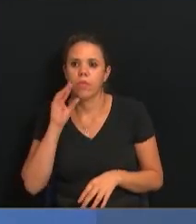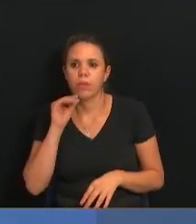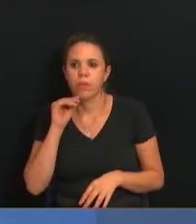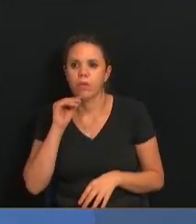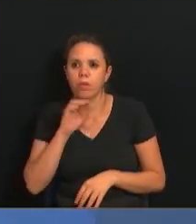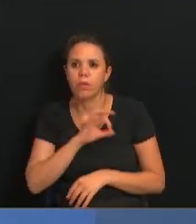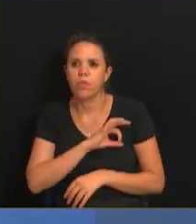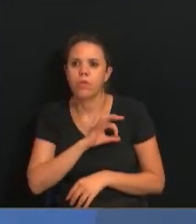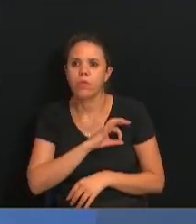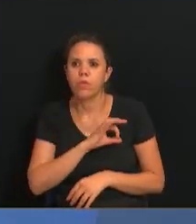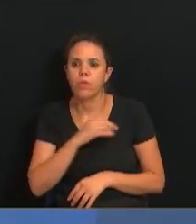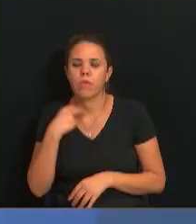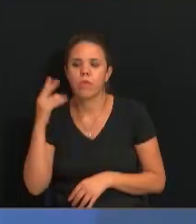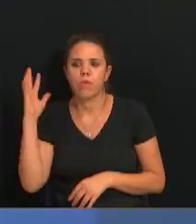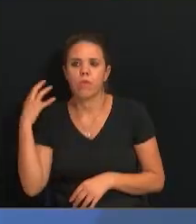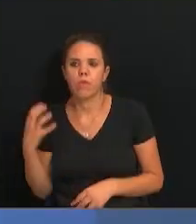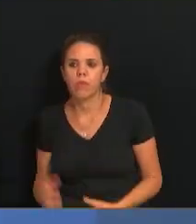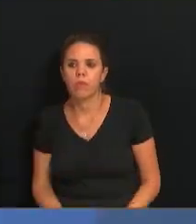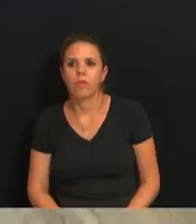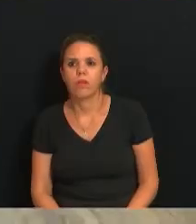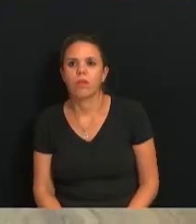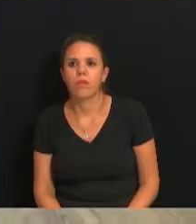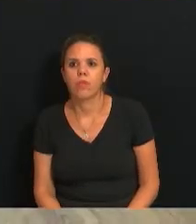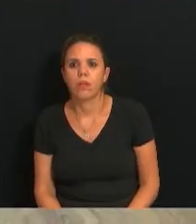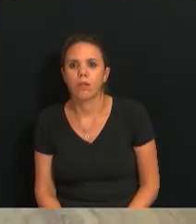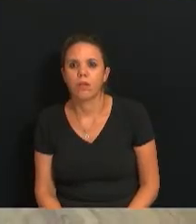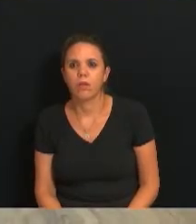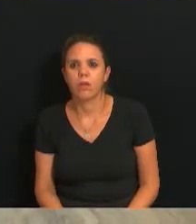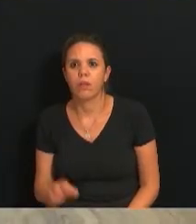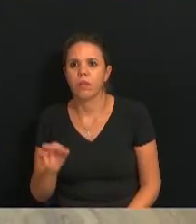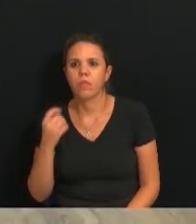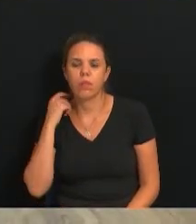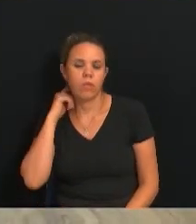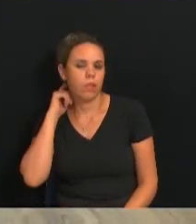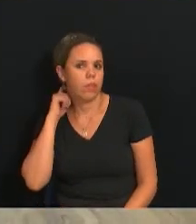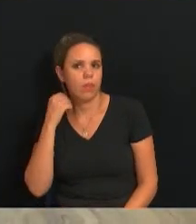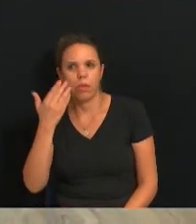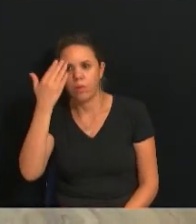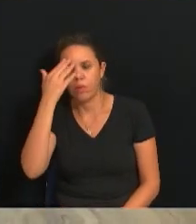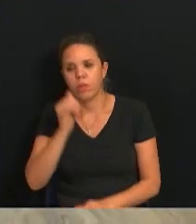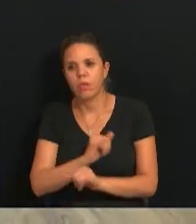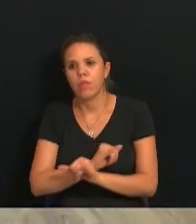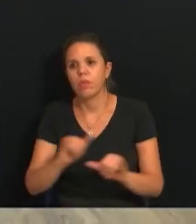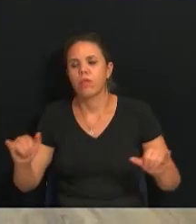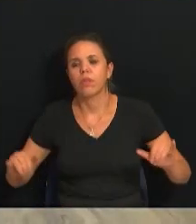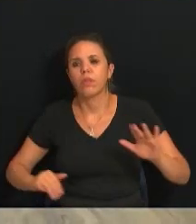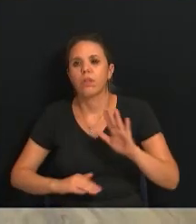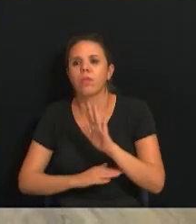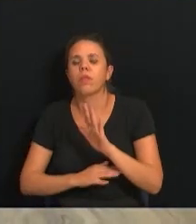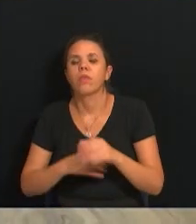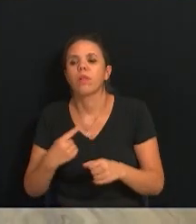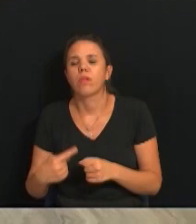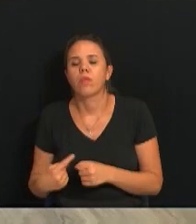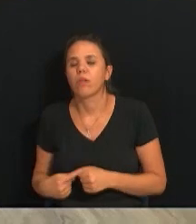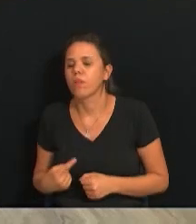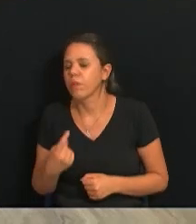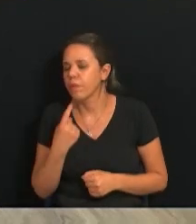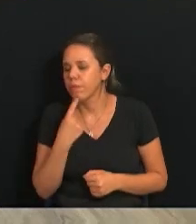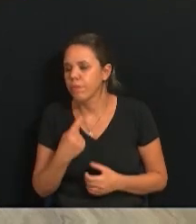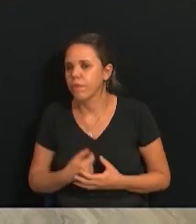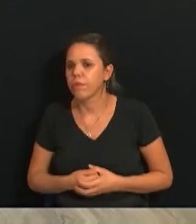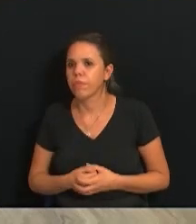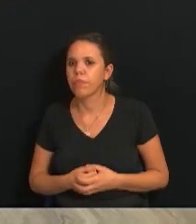que é presidida pela vereadora Guida Calisto. Tá certo, então, Mirna Abreu, muito obrigado pelas notícias da metrópole de Campinas. O Em